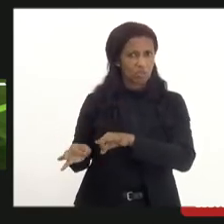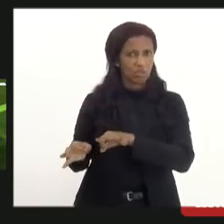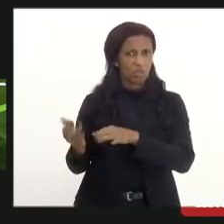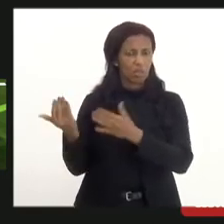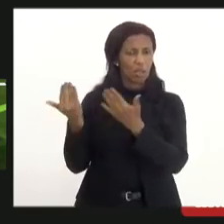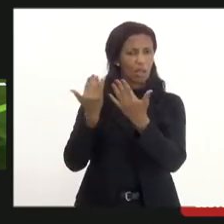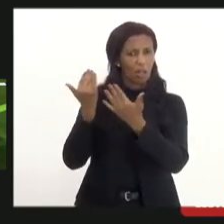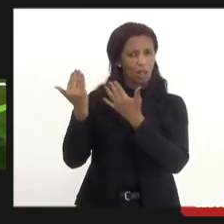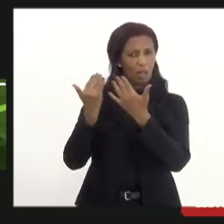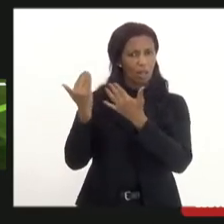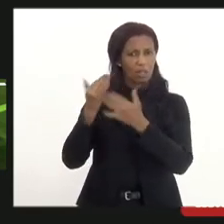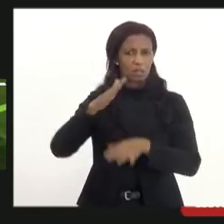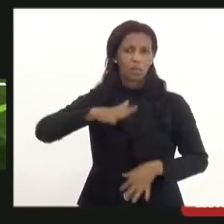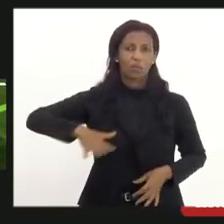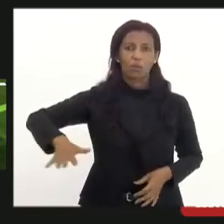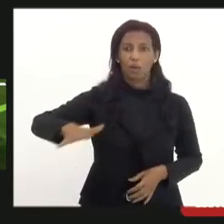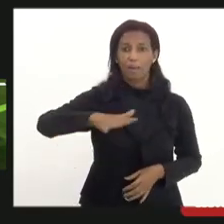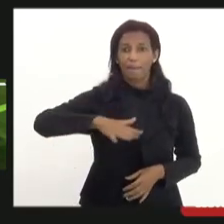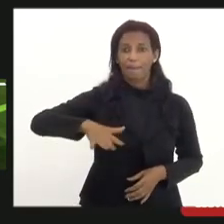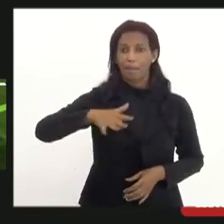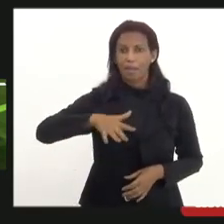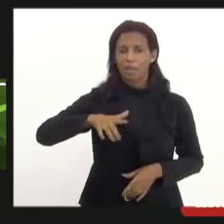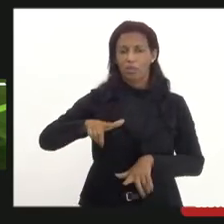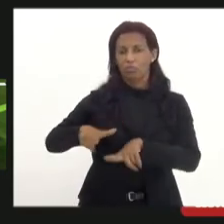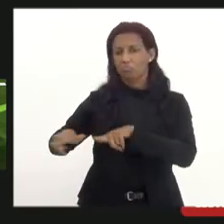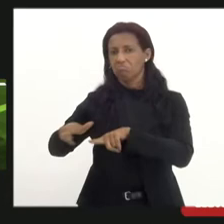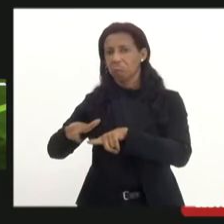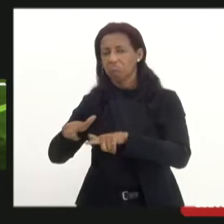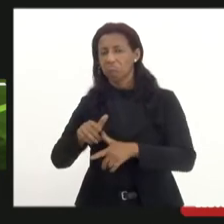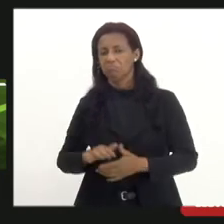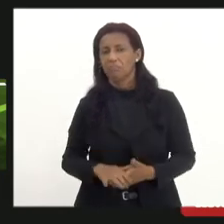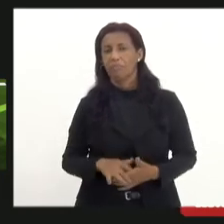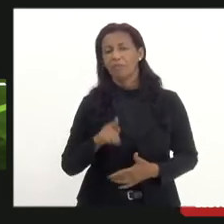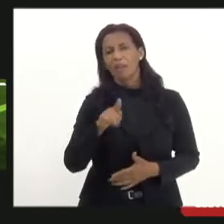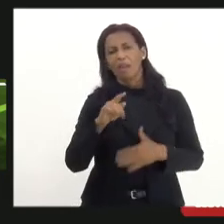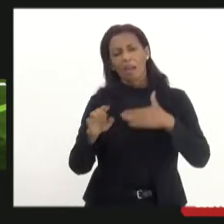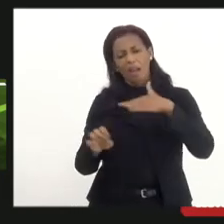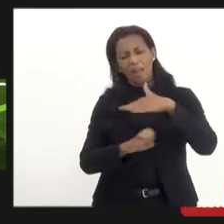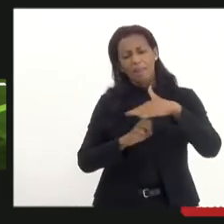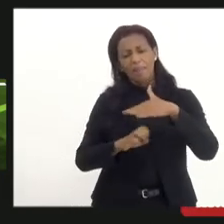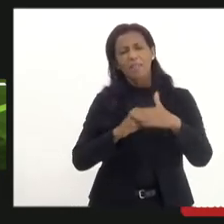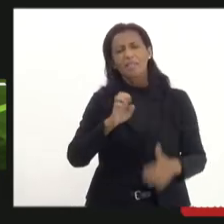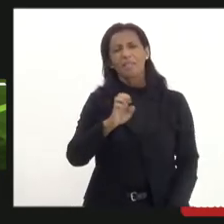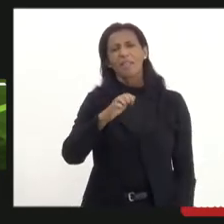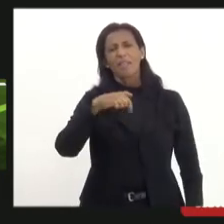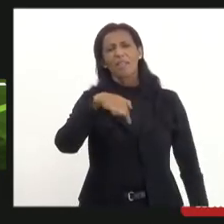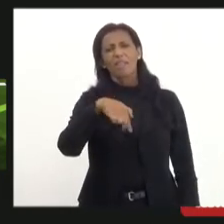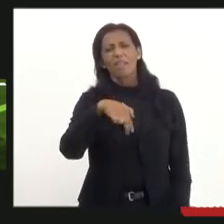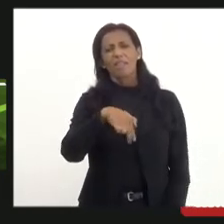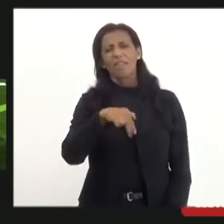relação ao ambiente de negócio. A empresa Equinor, ela